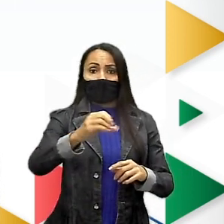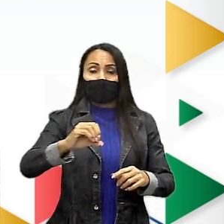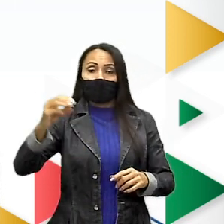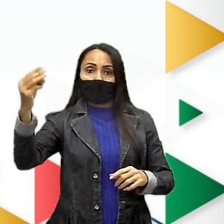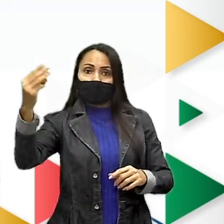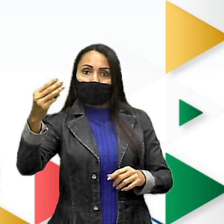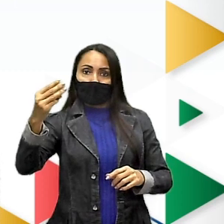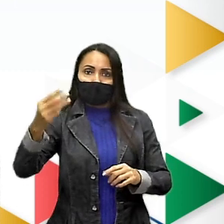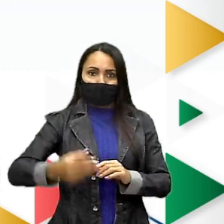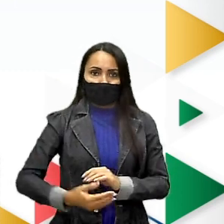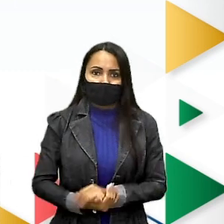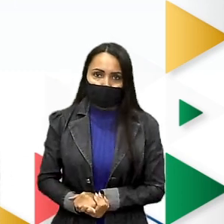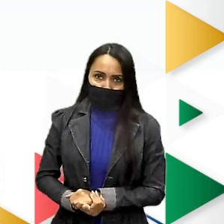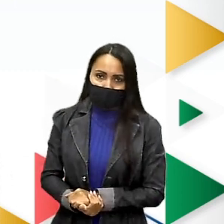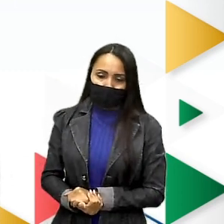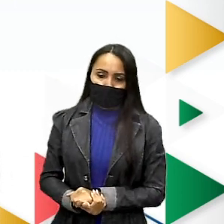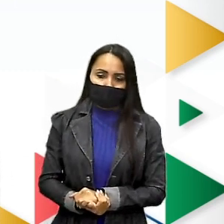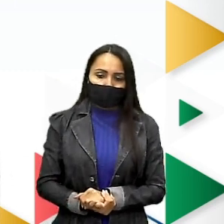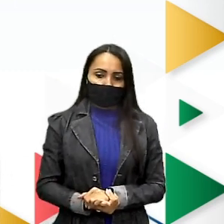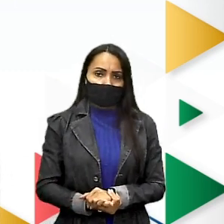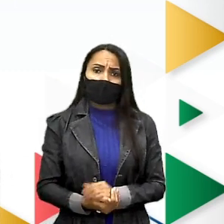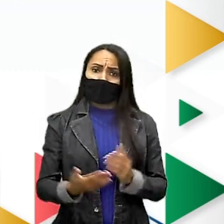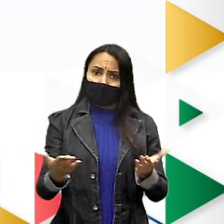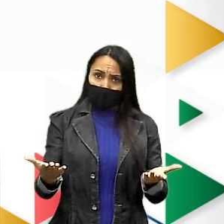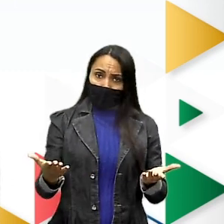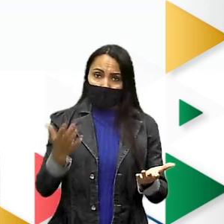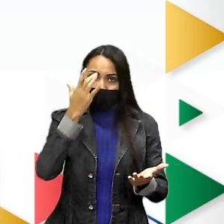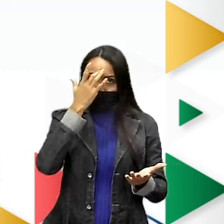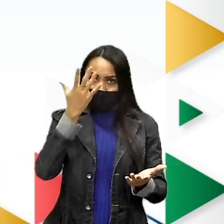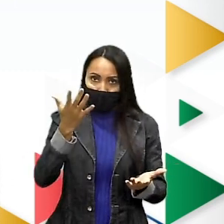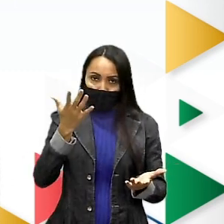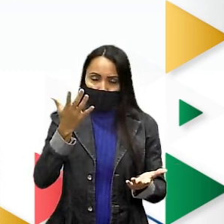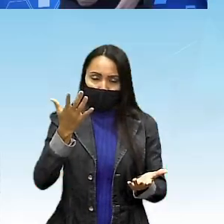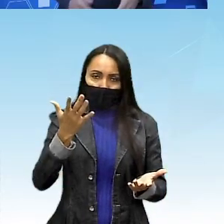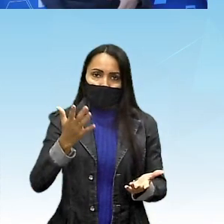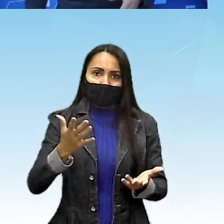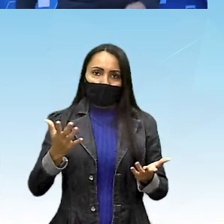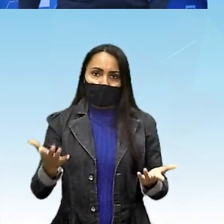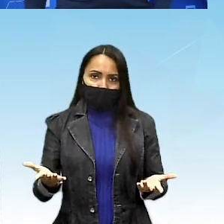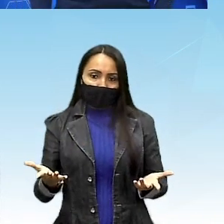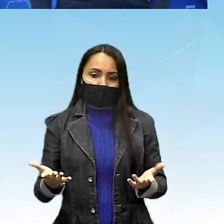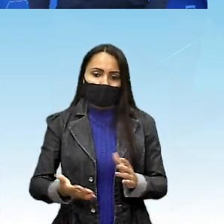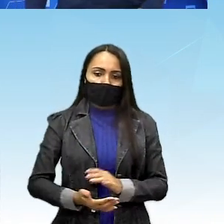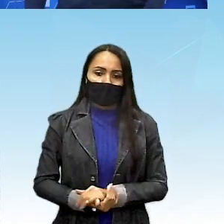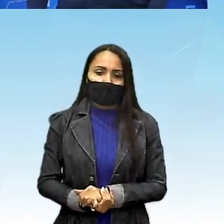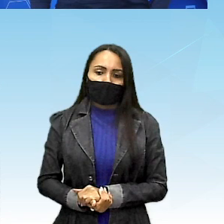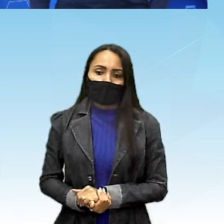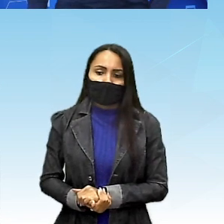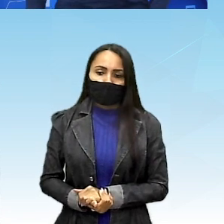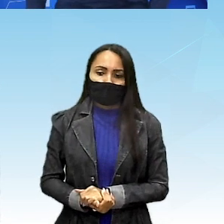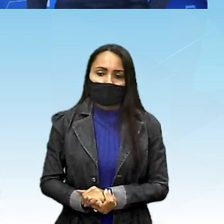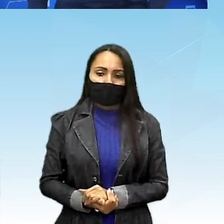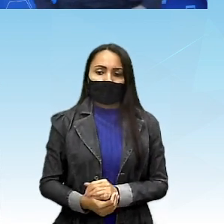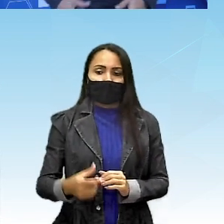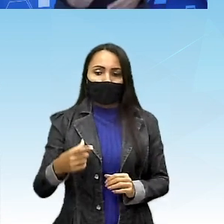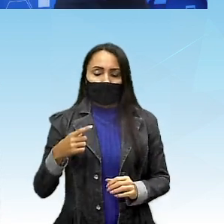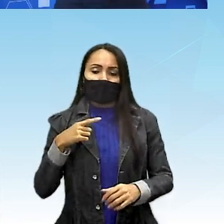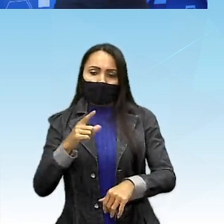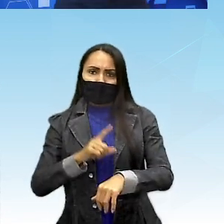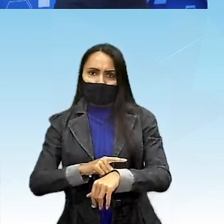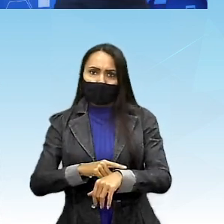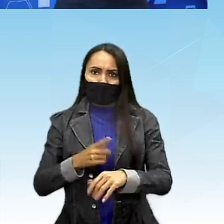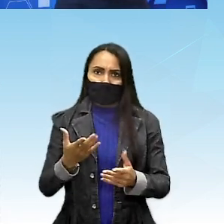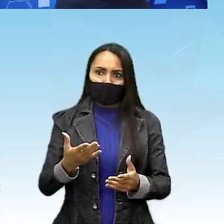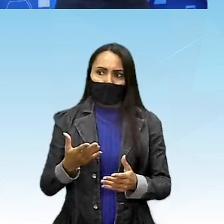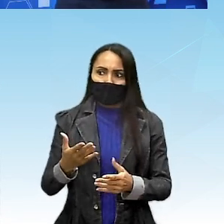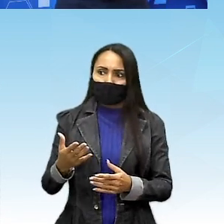10 elevado a 3 watts. Viu como é simples? Viu como é muito gostoso de trabalhar? Ainda temos tempos de